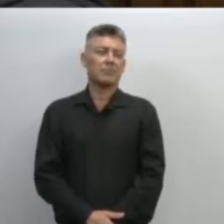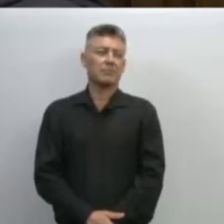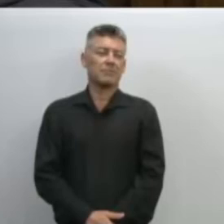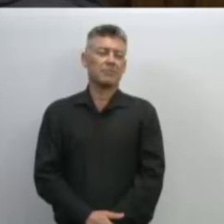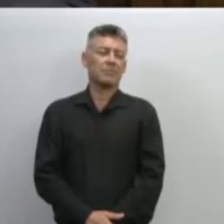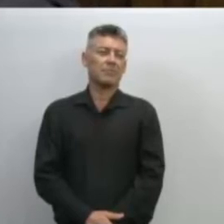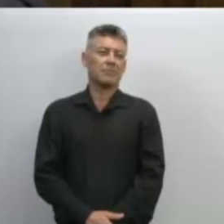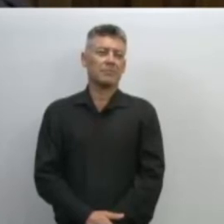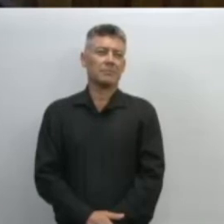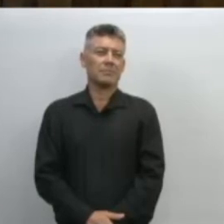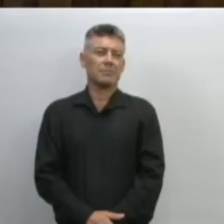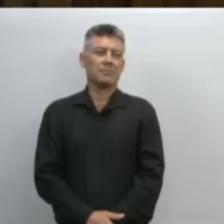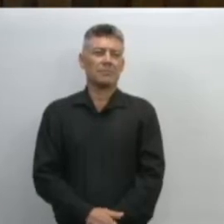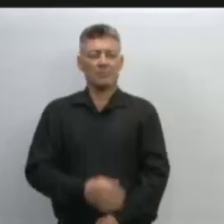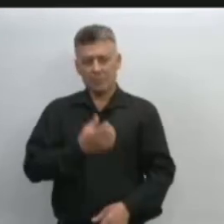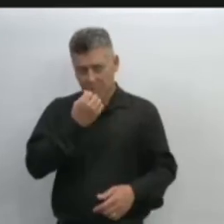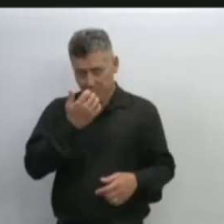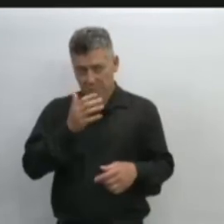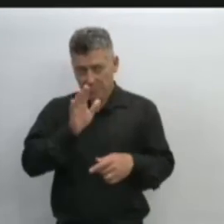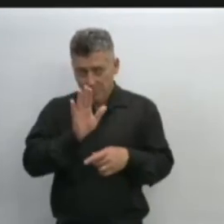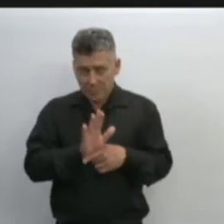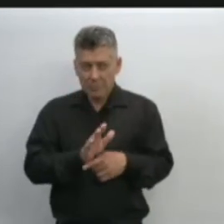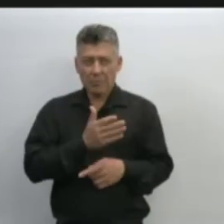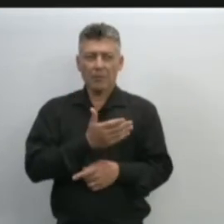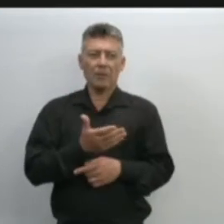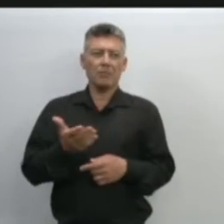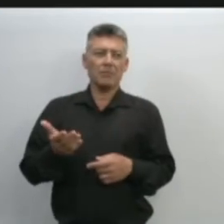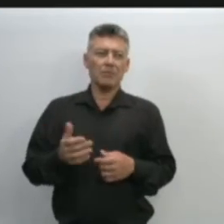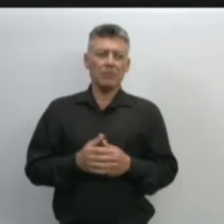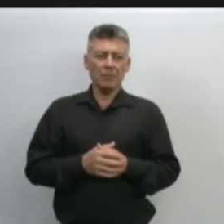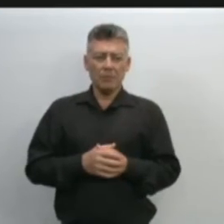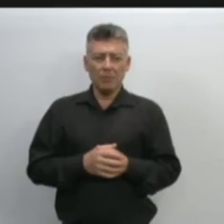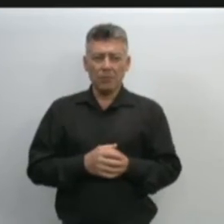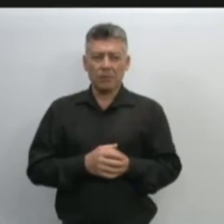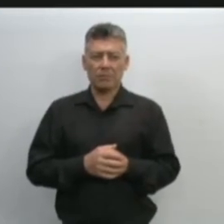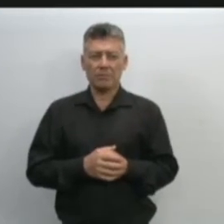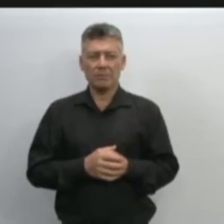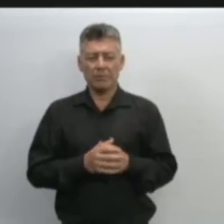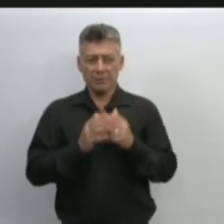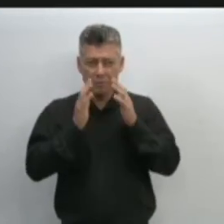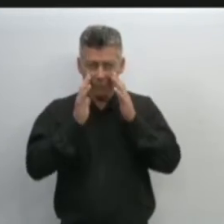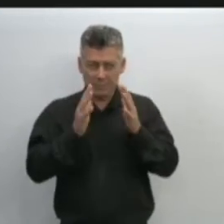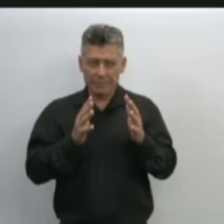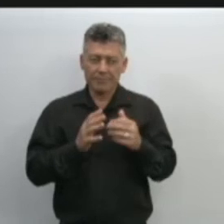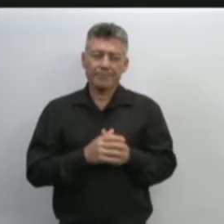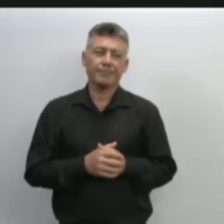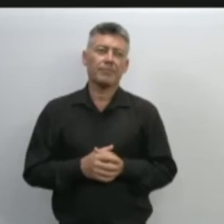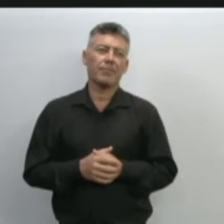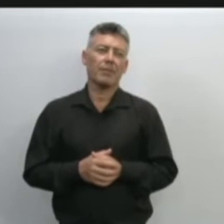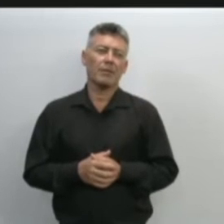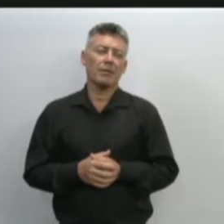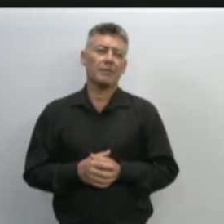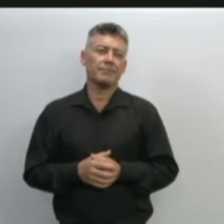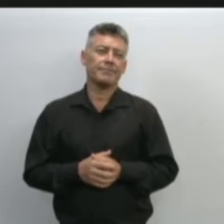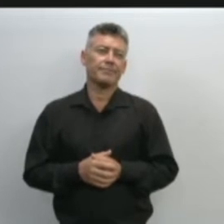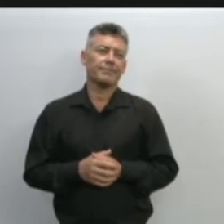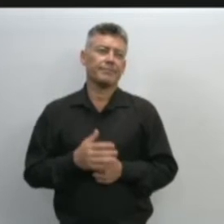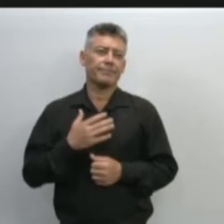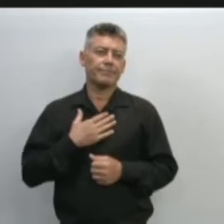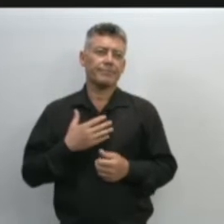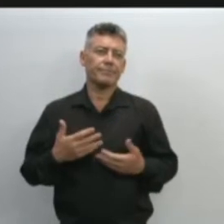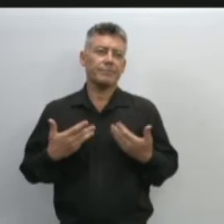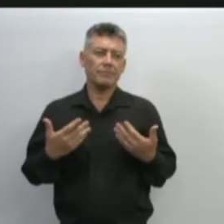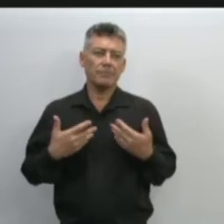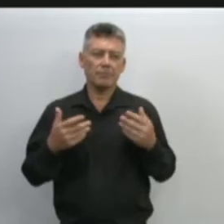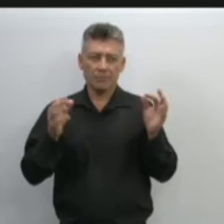queria primeiro dar boa tarde para todo mundo que está na sessão, para todo mundo que está assistindo, acompanhando. Dizer que estou muito